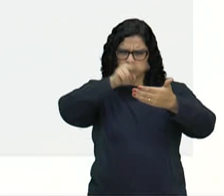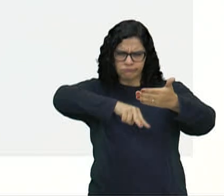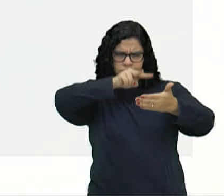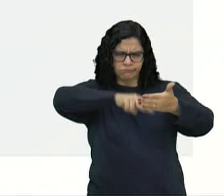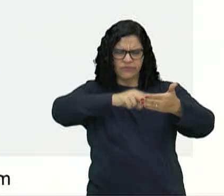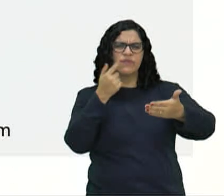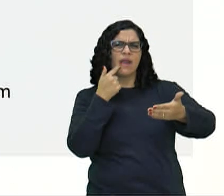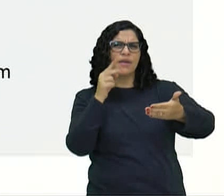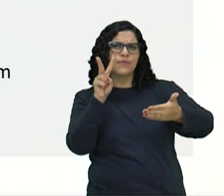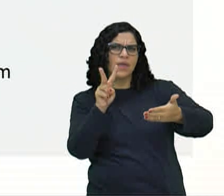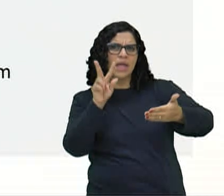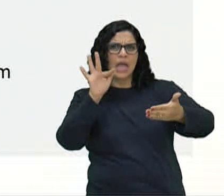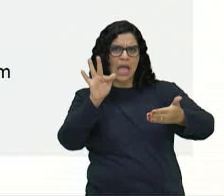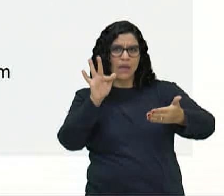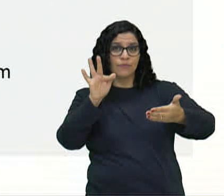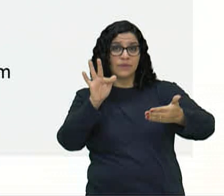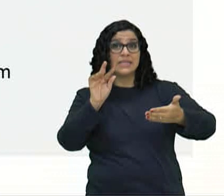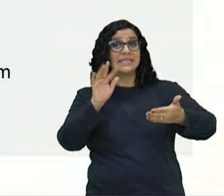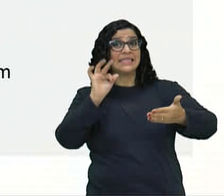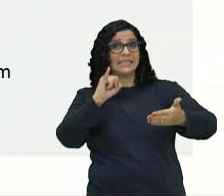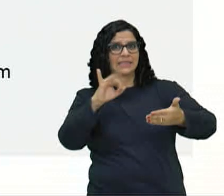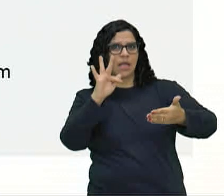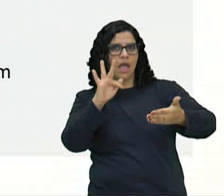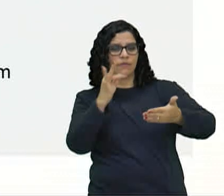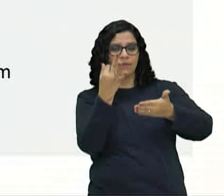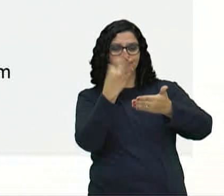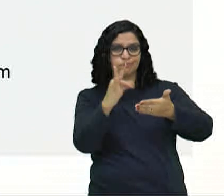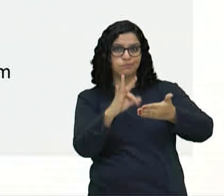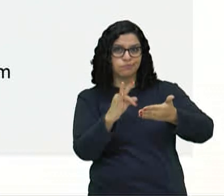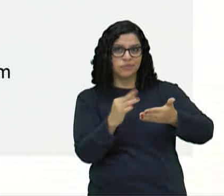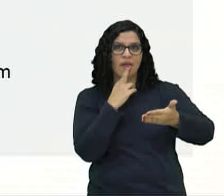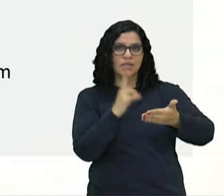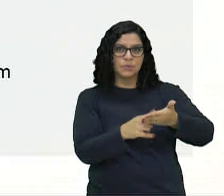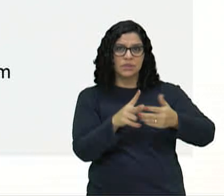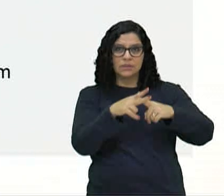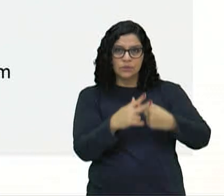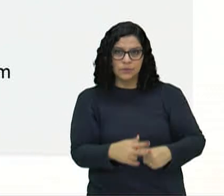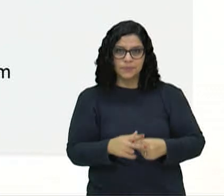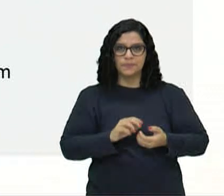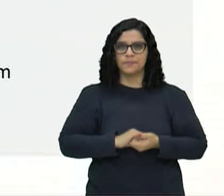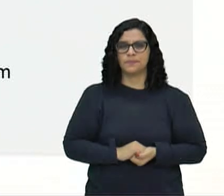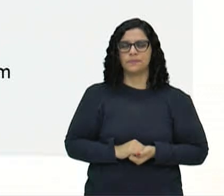se é verdadeira, se é falsa e faça a correção no seu caderno enquanto eu te espero.